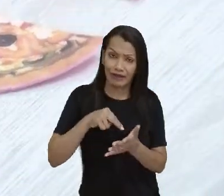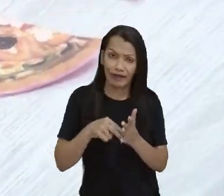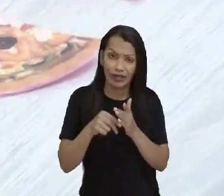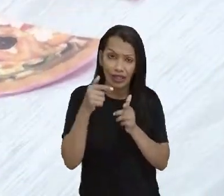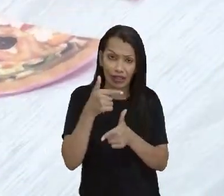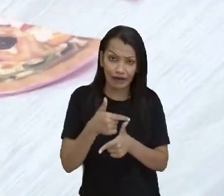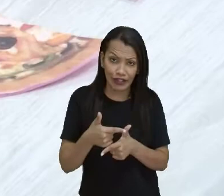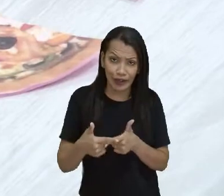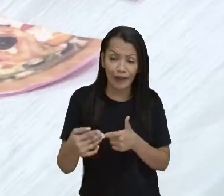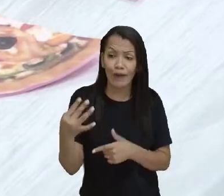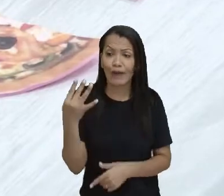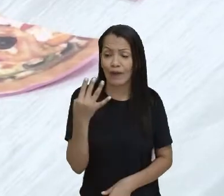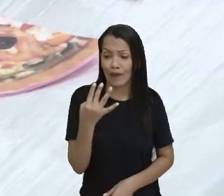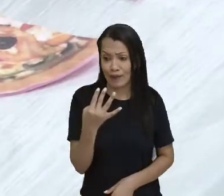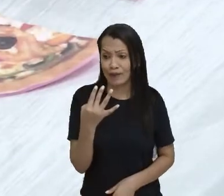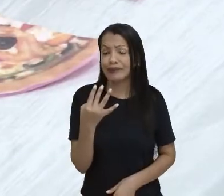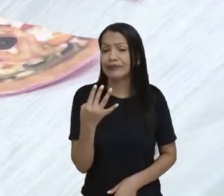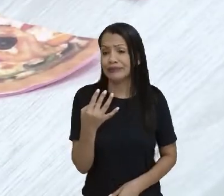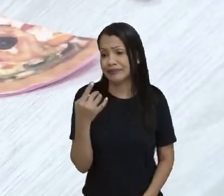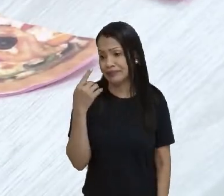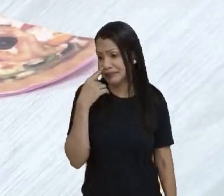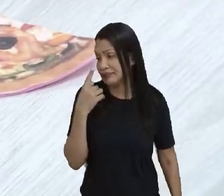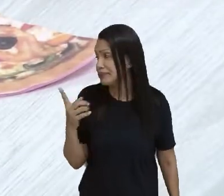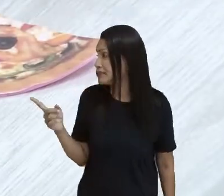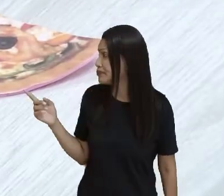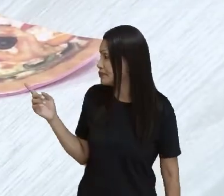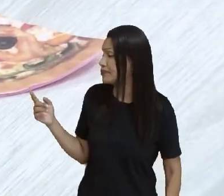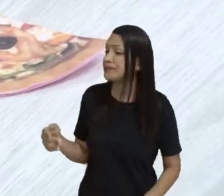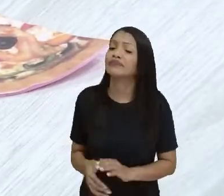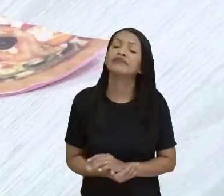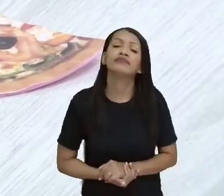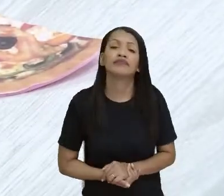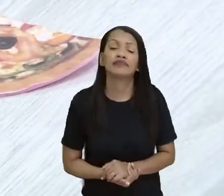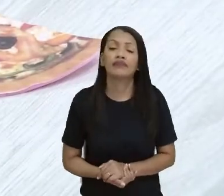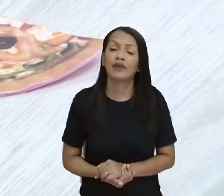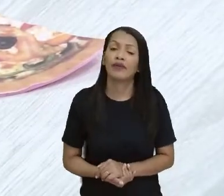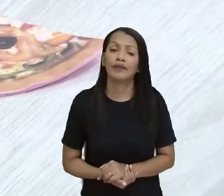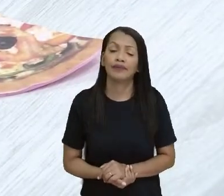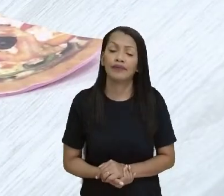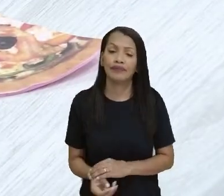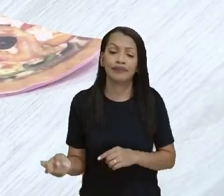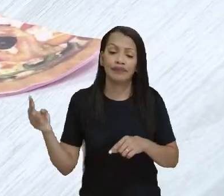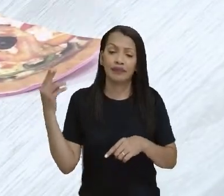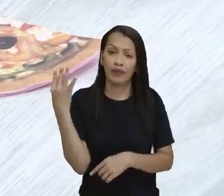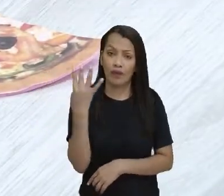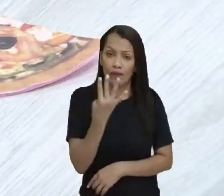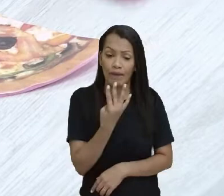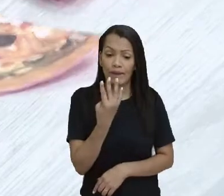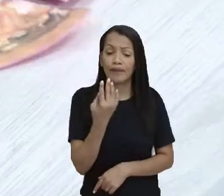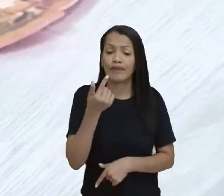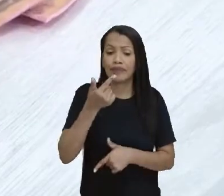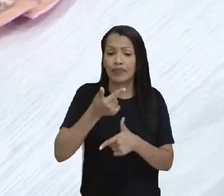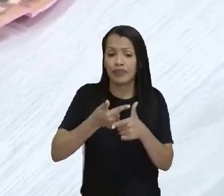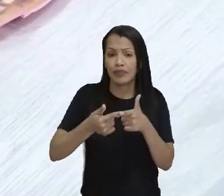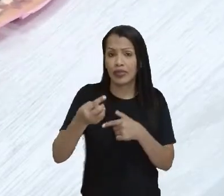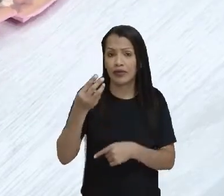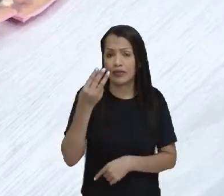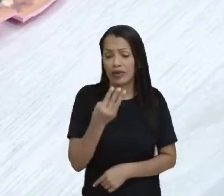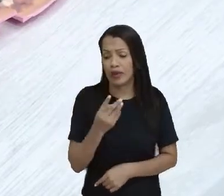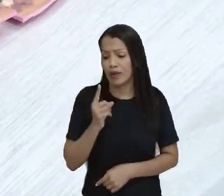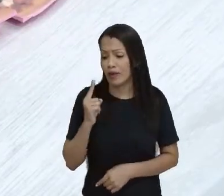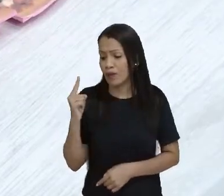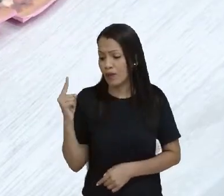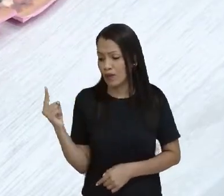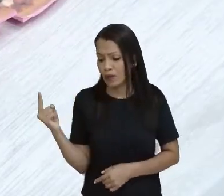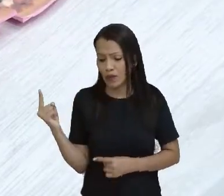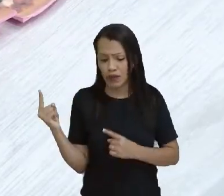dividir por 4. E ela vai comer aqui, ó, uma dessas partes, entenderam? A mesma